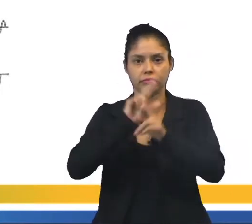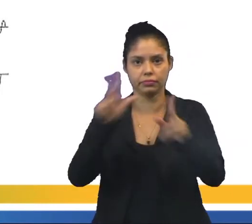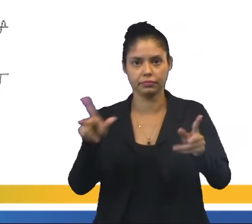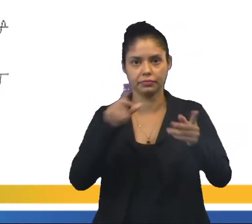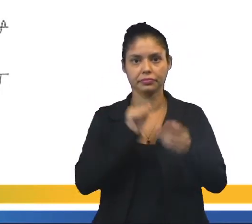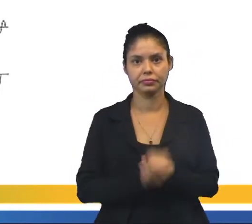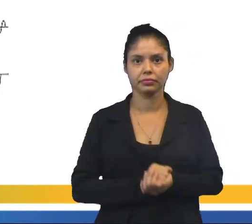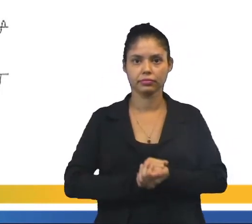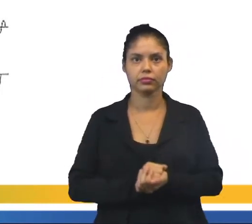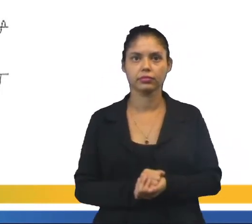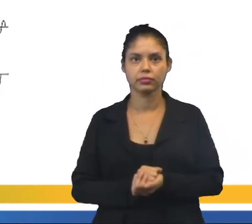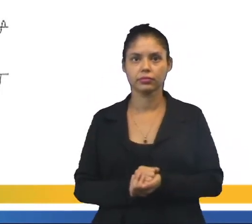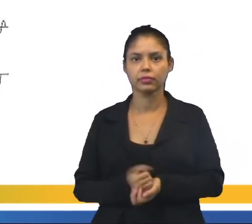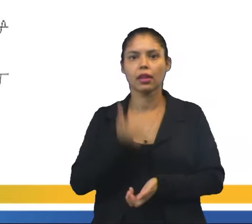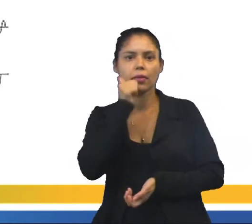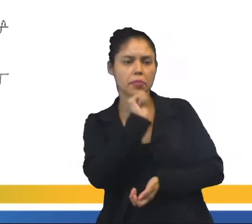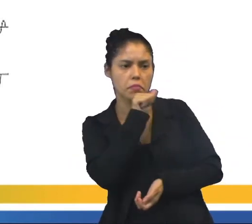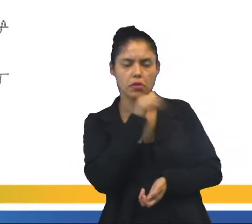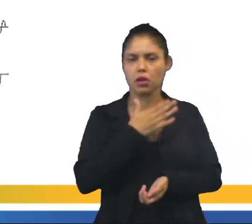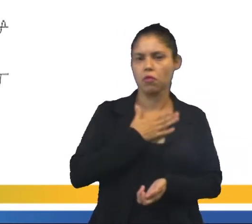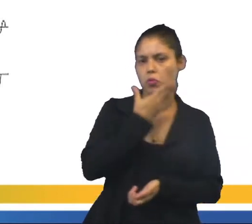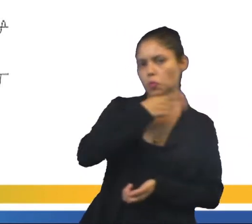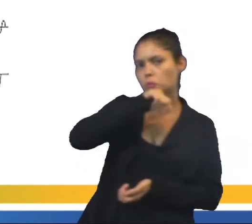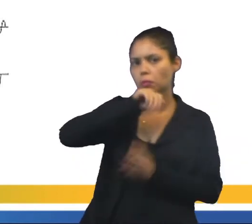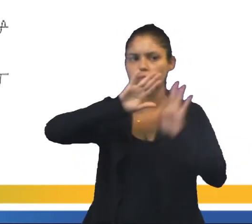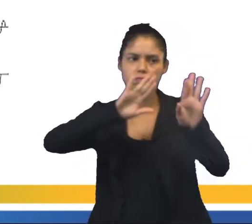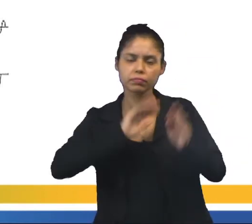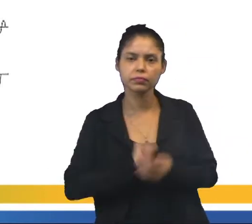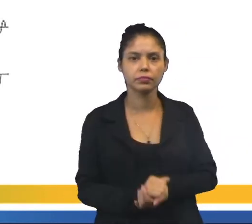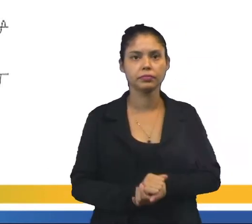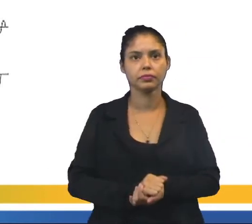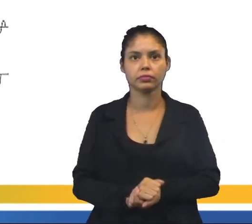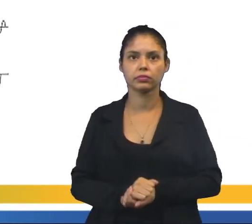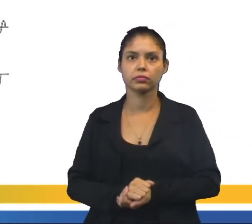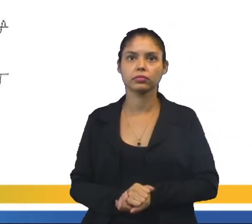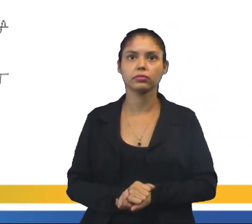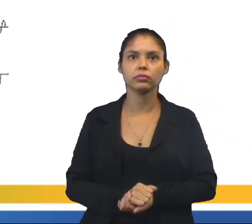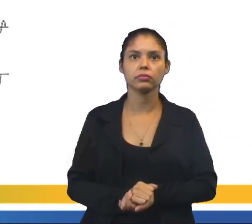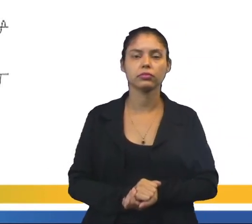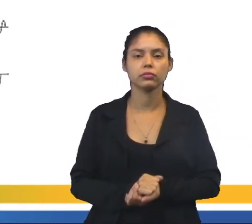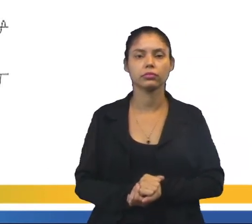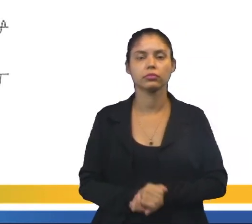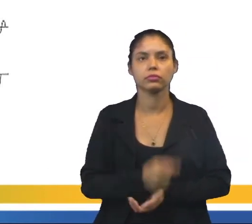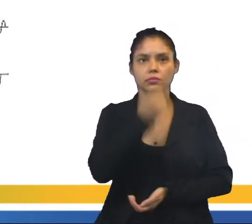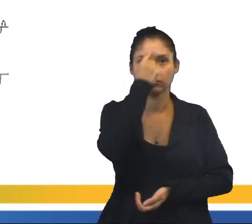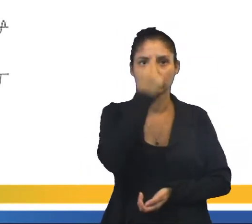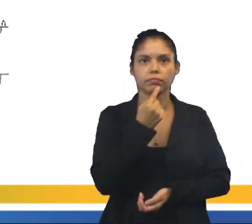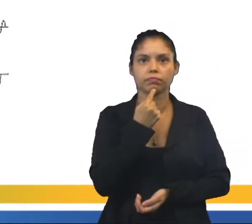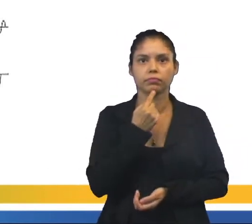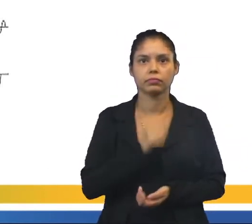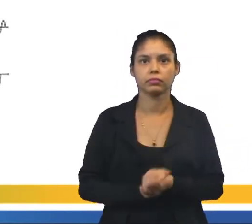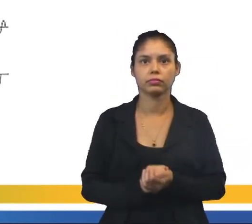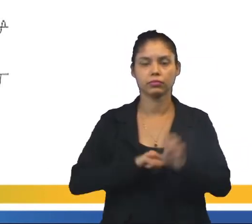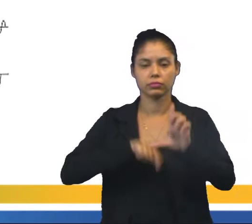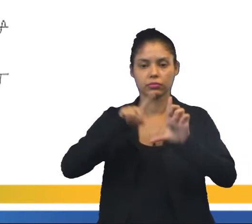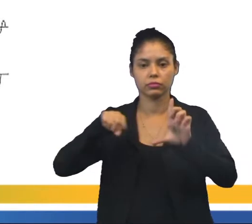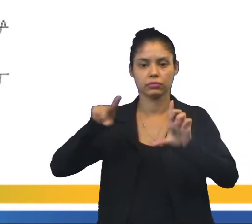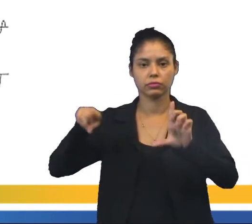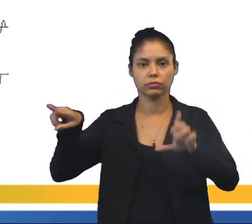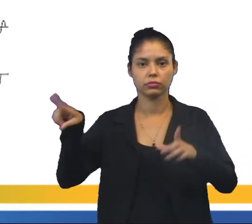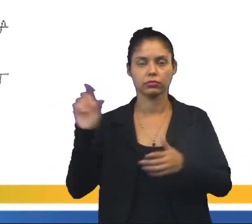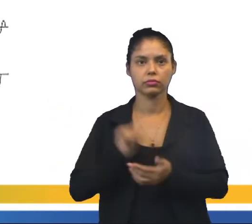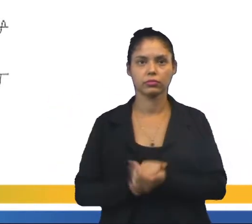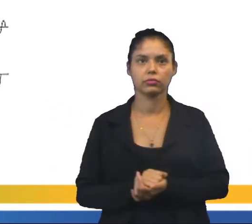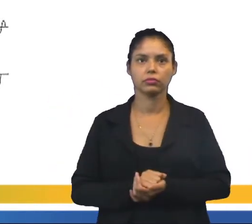você sabe dizer, a voz é da mãe, a voz é do pai. Eu coloquei aí a imagem da voz, acompanha comigo aí,